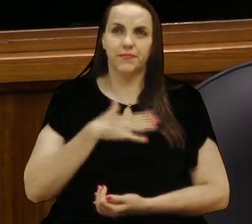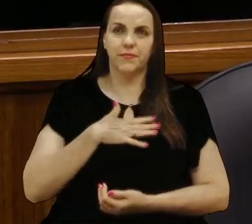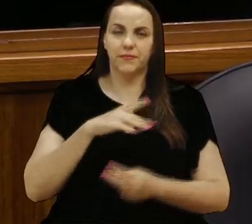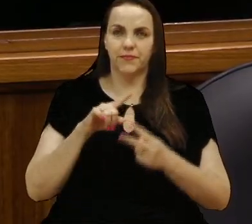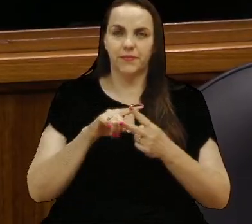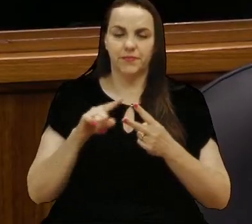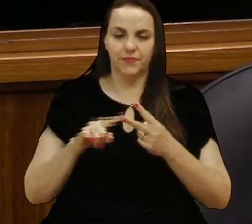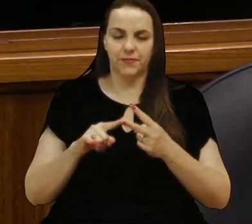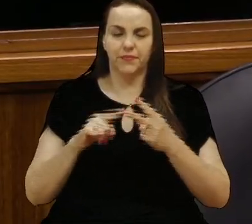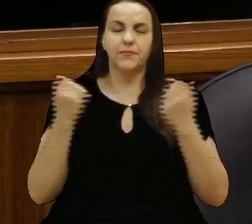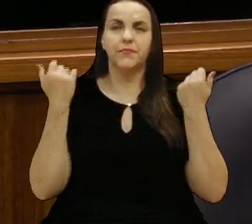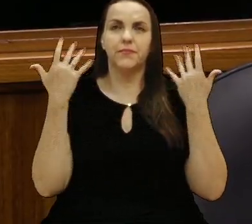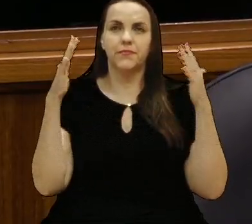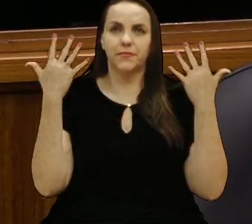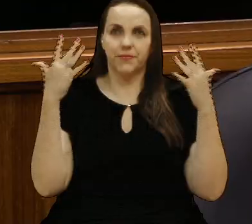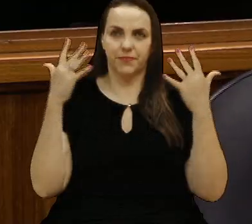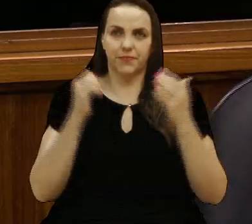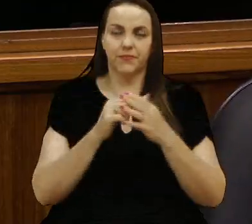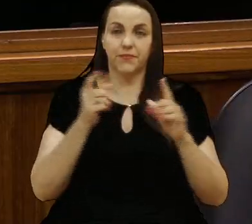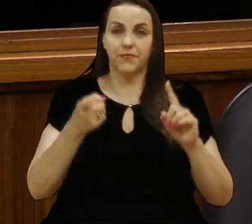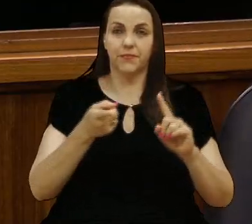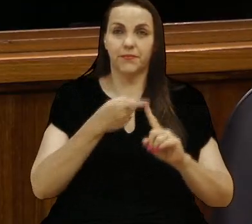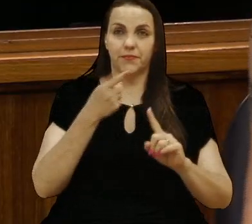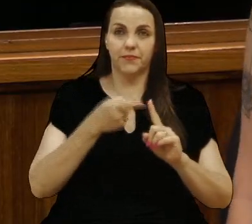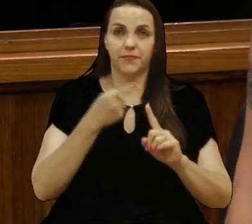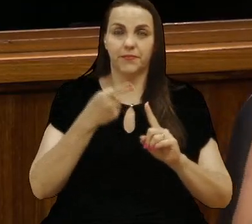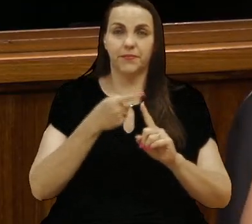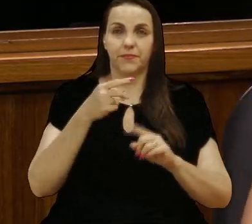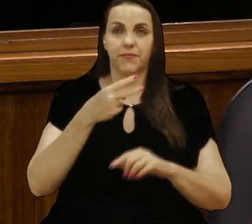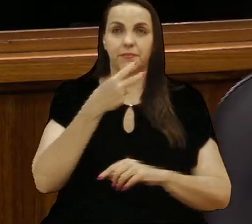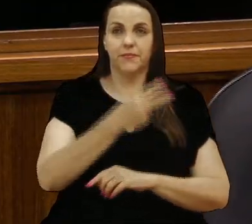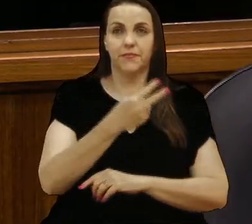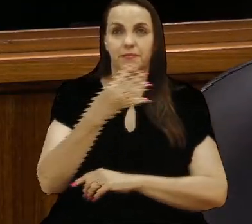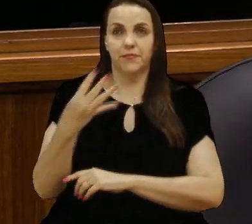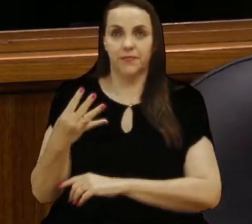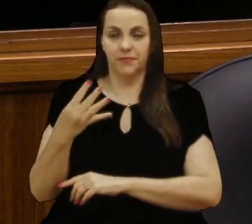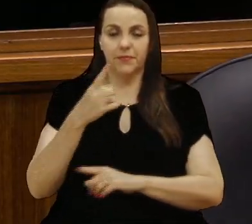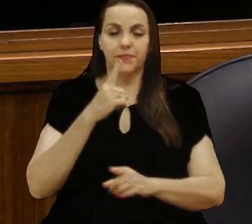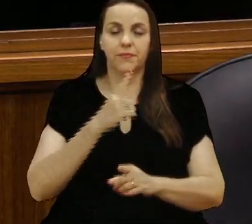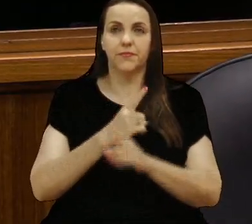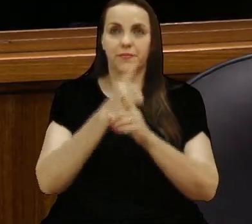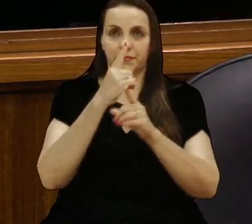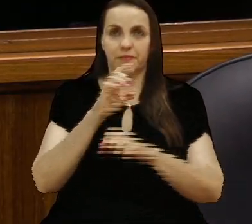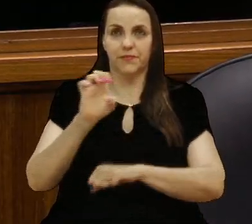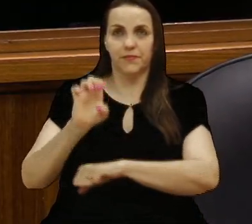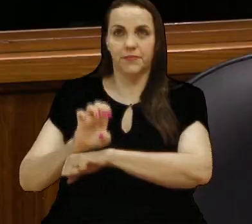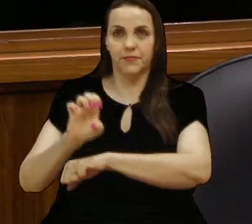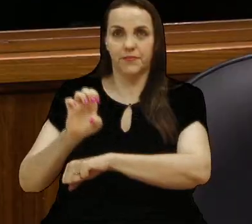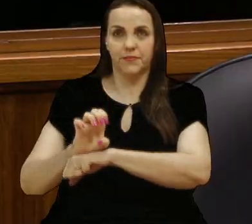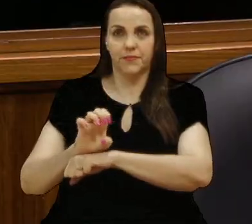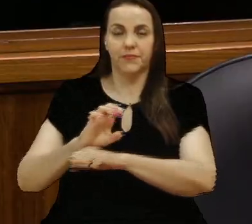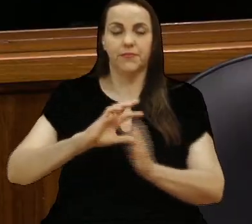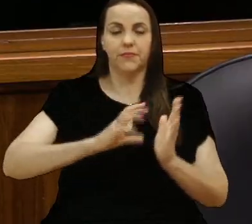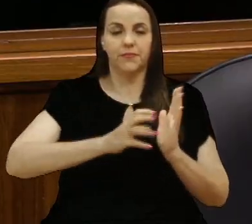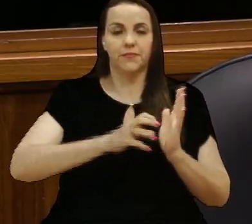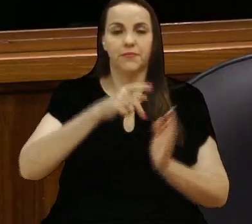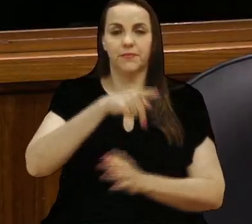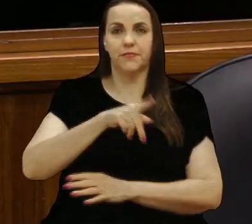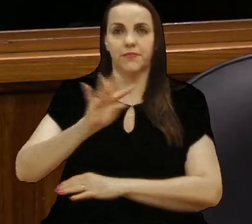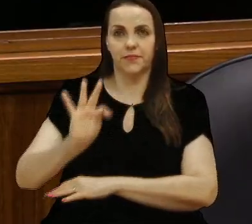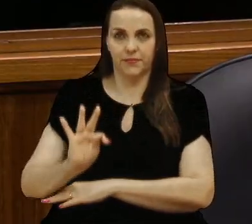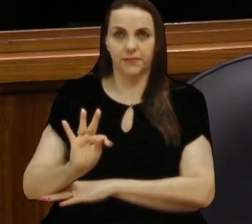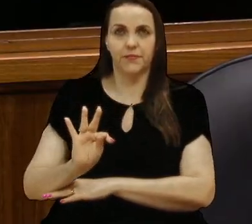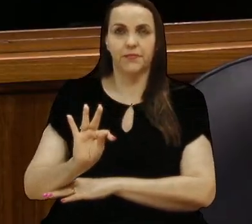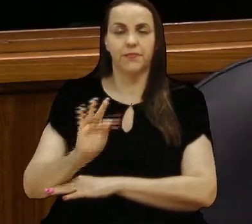de congratulação. O primeiro ao 24º Encontro Estadual do Partido dos Trabalhadores,